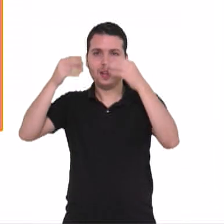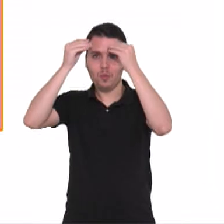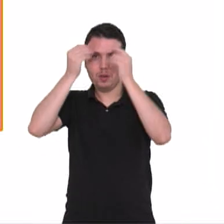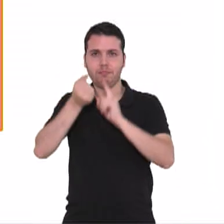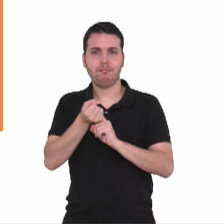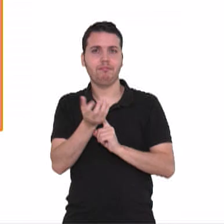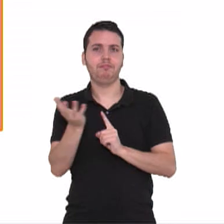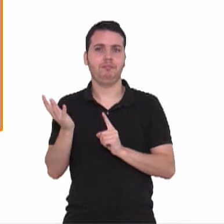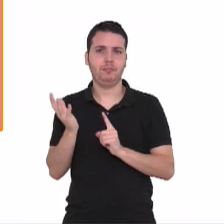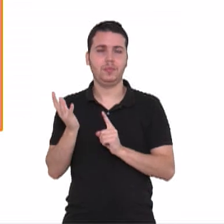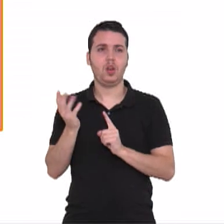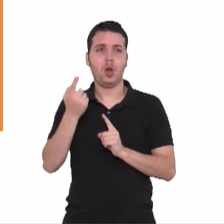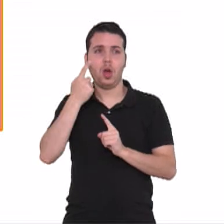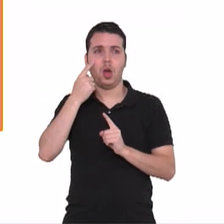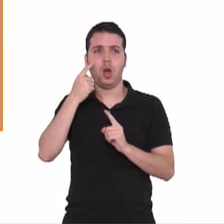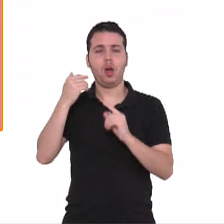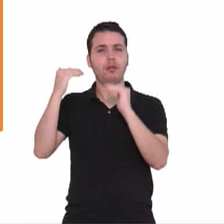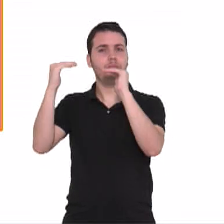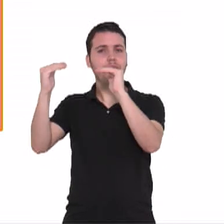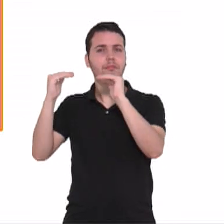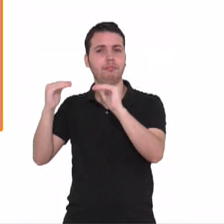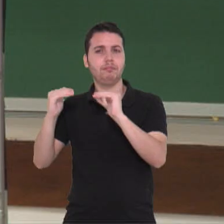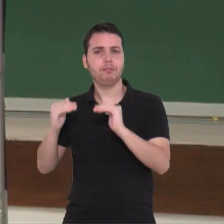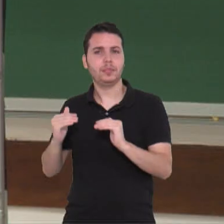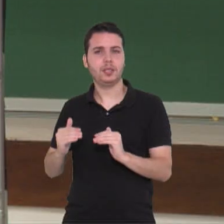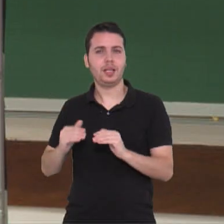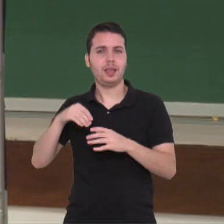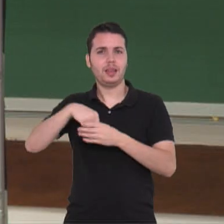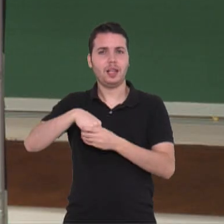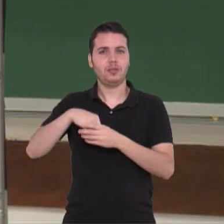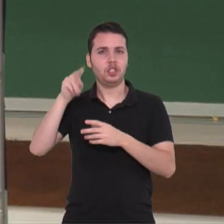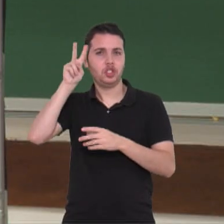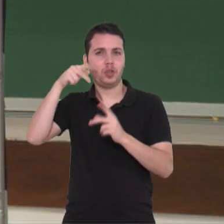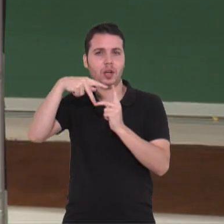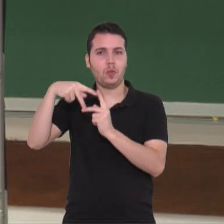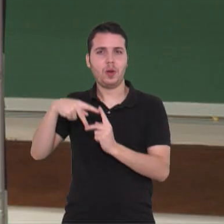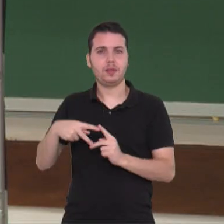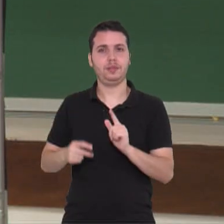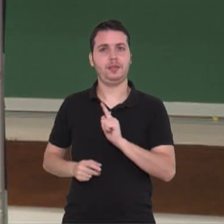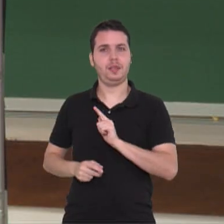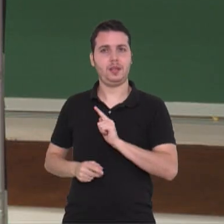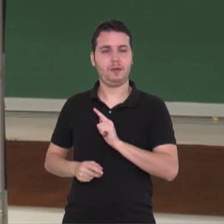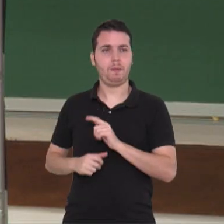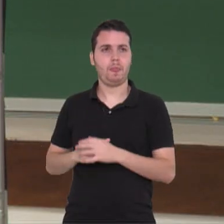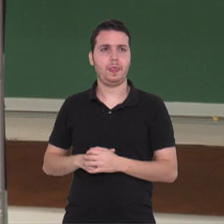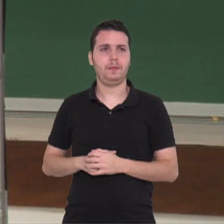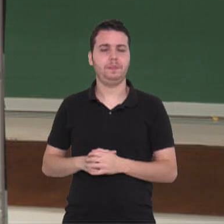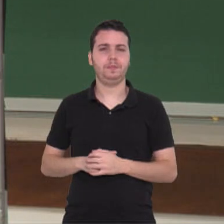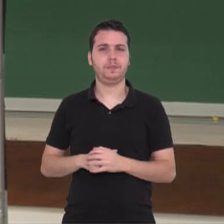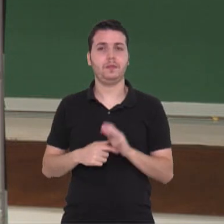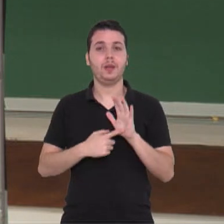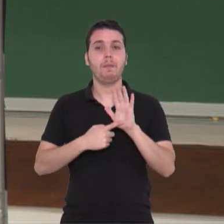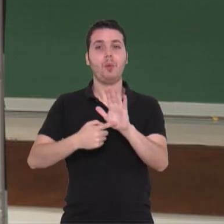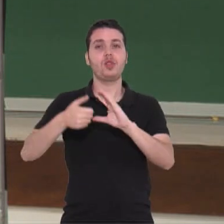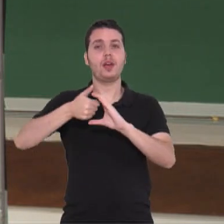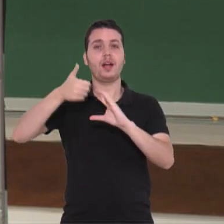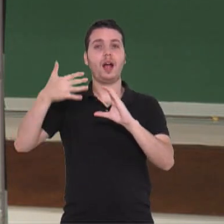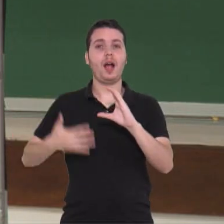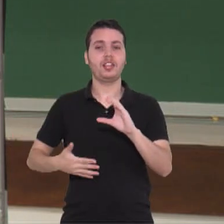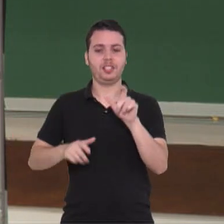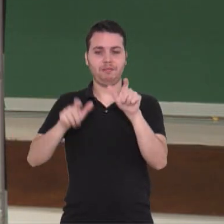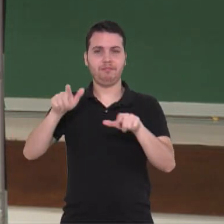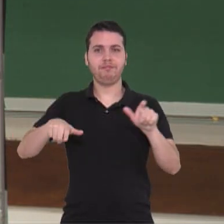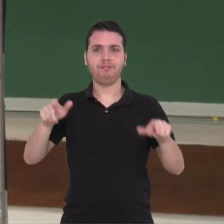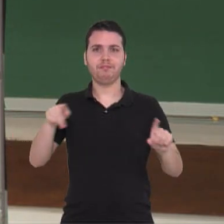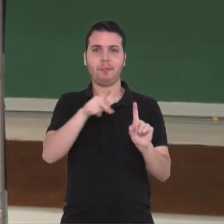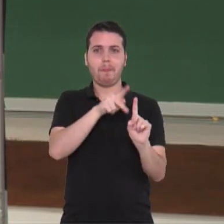quadrinho ou numa tira, a linguagem não verbal reproduz. Então, caracteriza os personagens. Quando eu vou